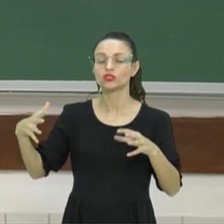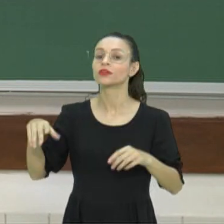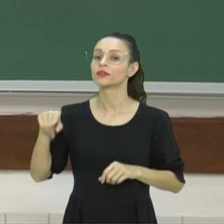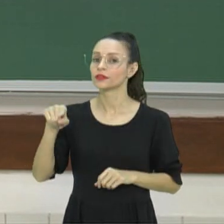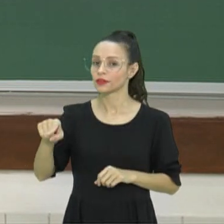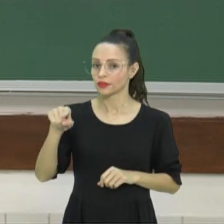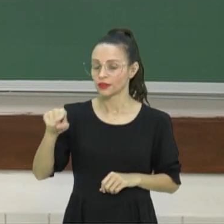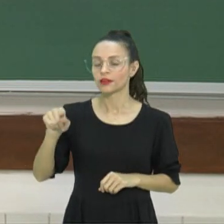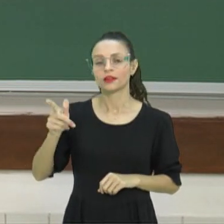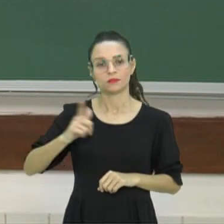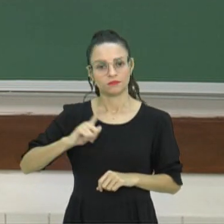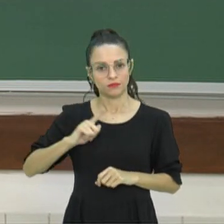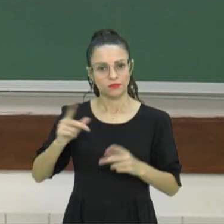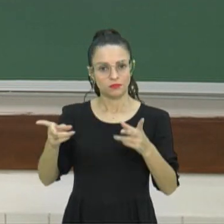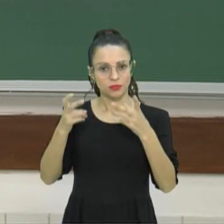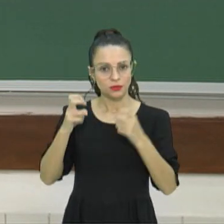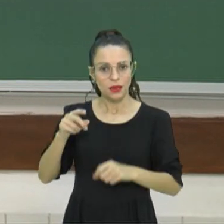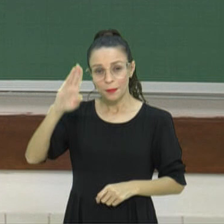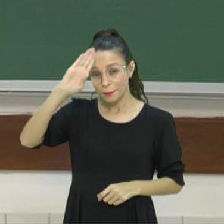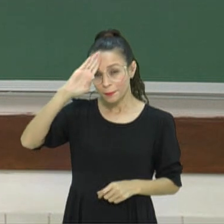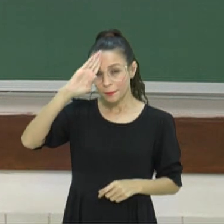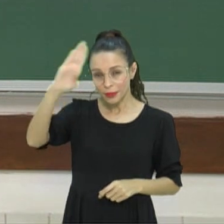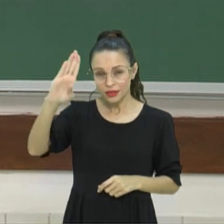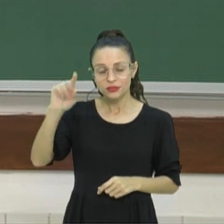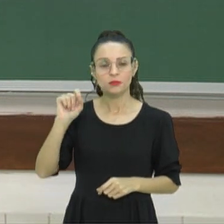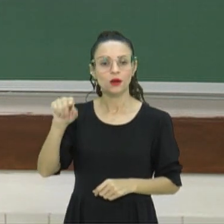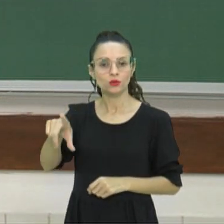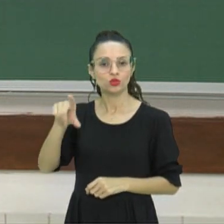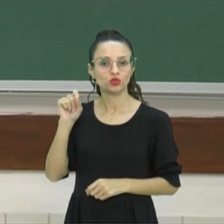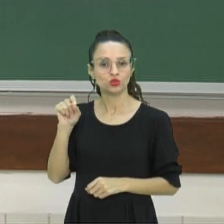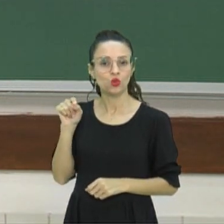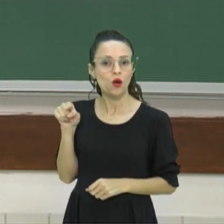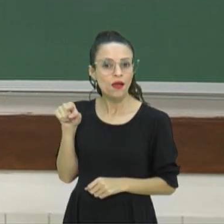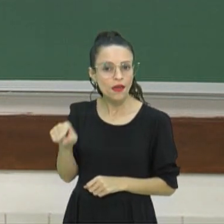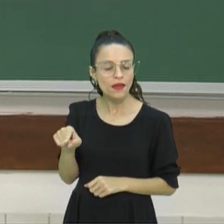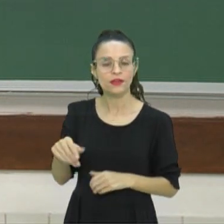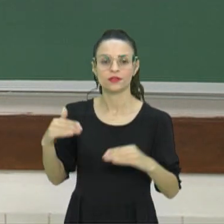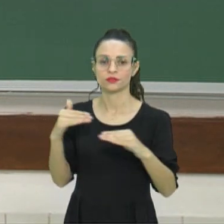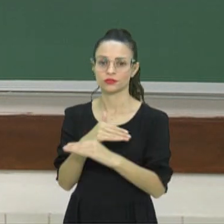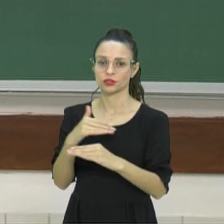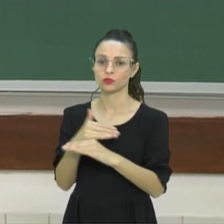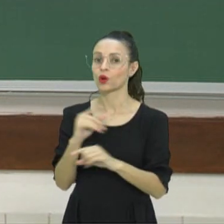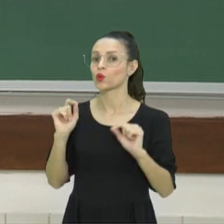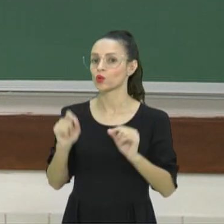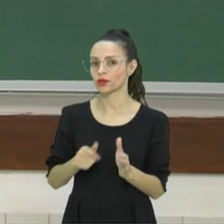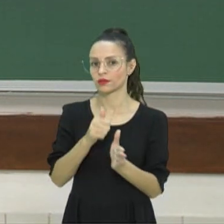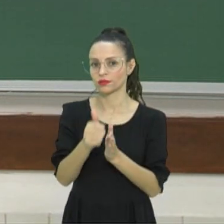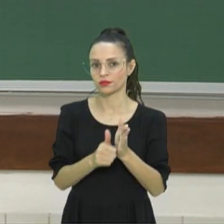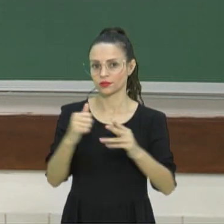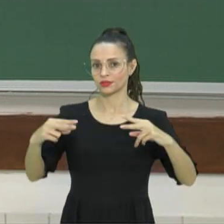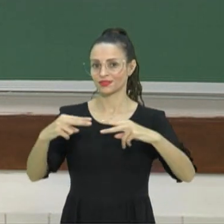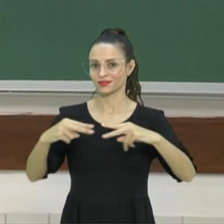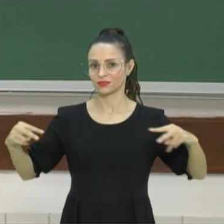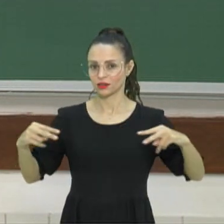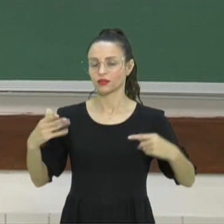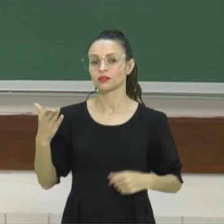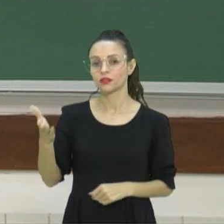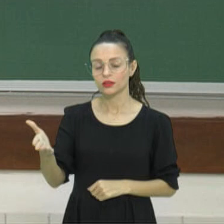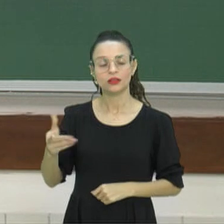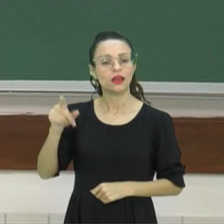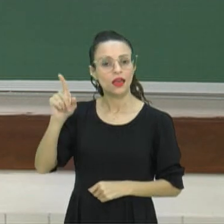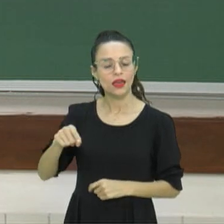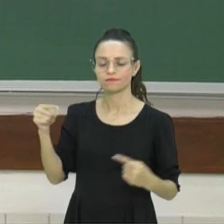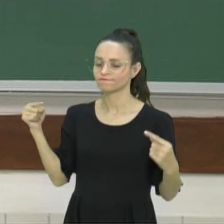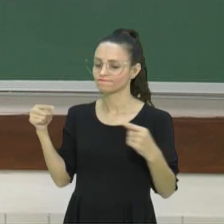nós percebemos que a principal escolha para o país é o transporte ferroviário, ou seja, ele é